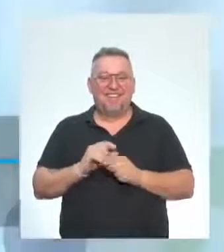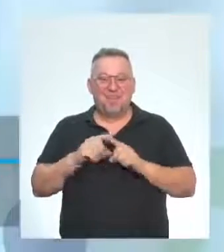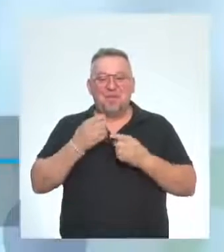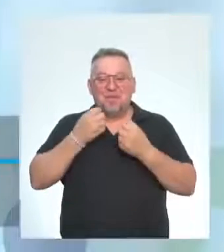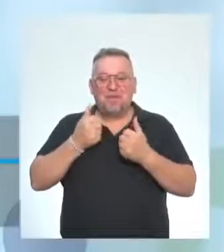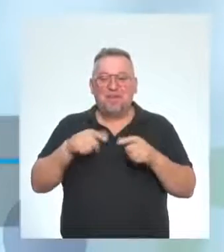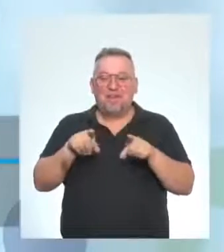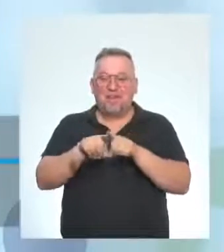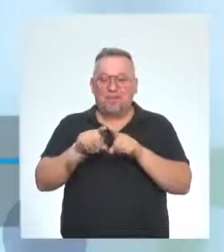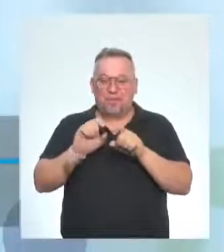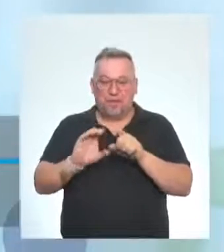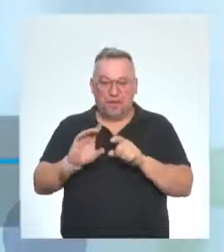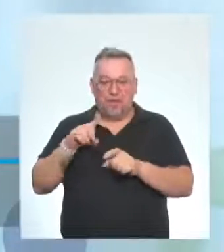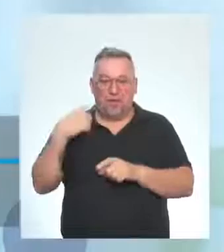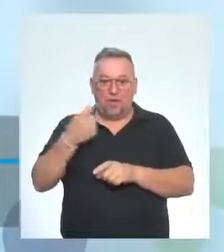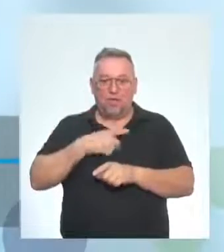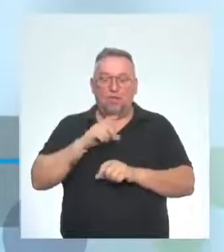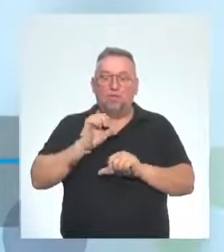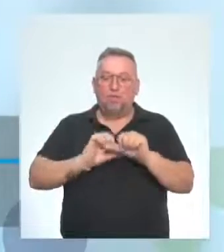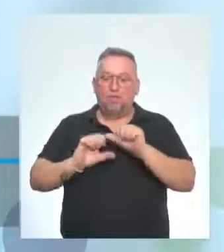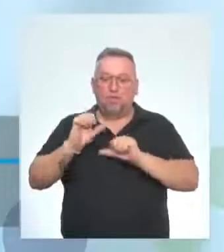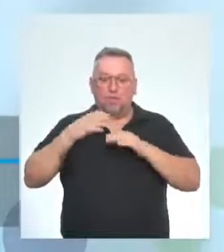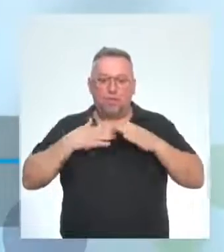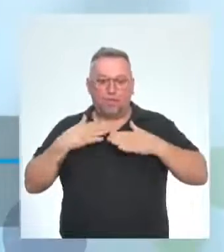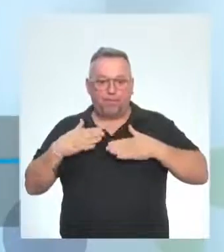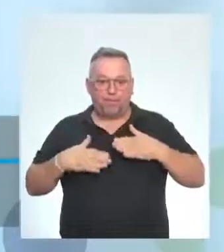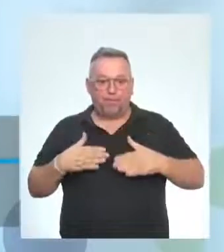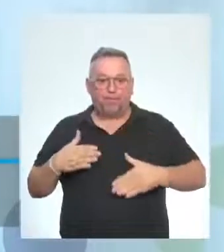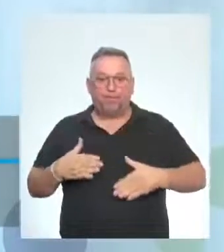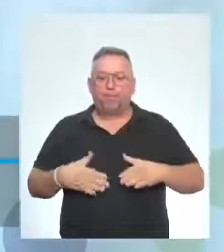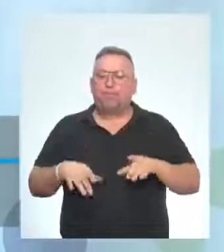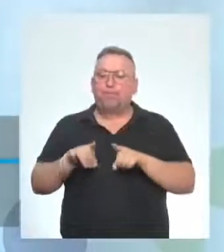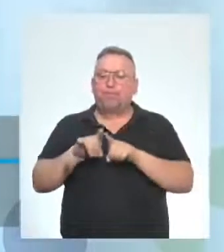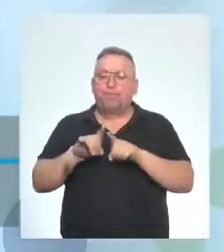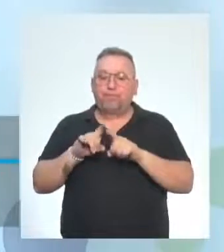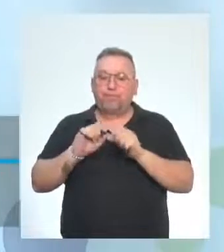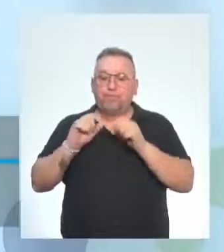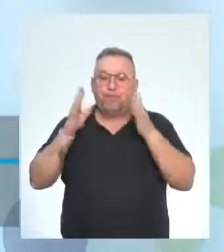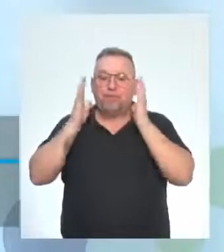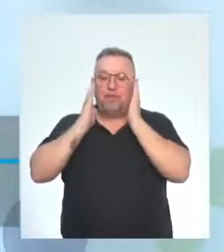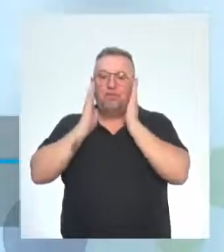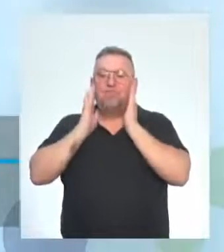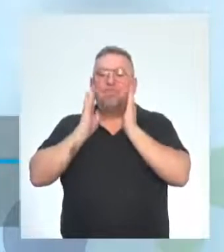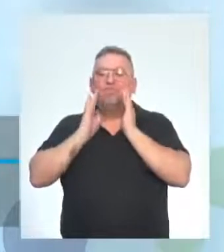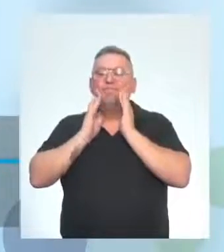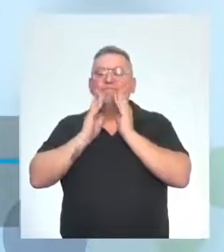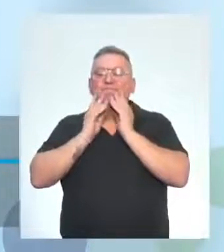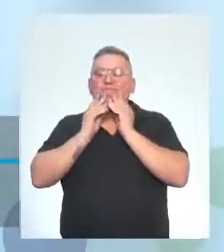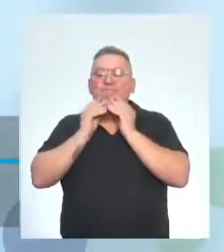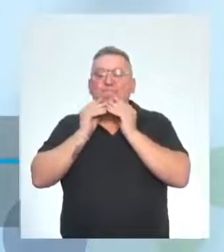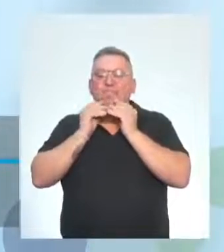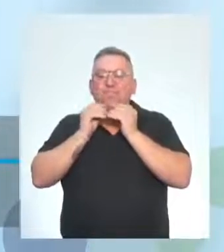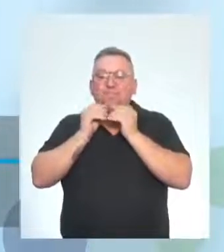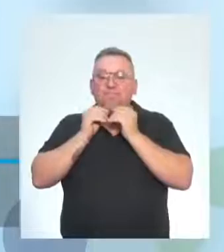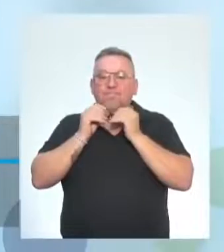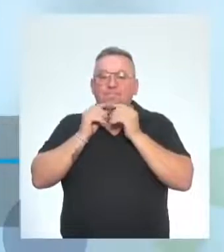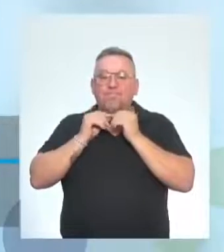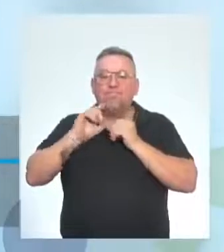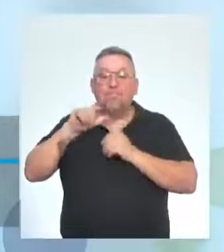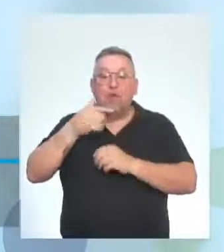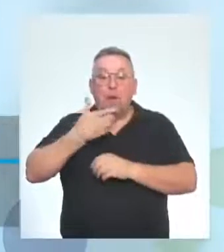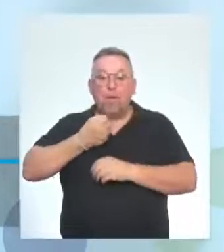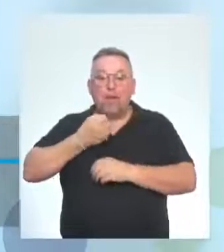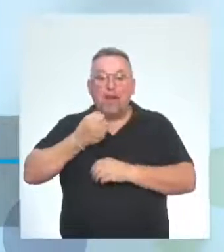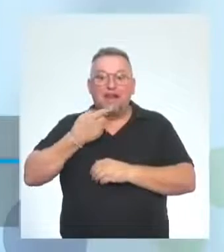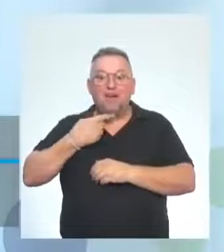bem, mas é isso. Então a gente vai modificando, né? Vai aparecendo pelos no rosto, depois os pelos vão ficando